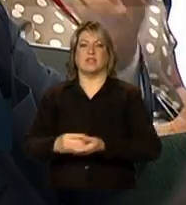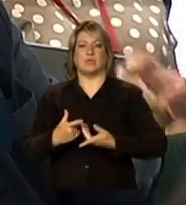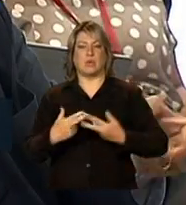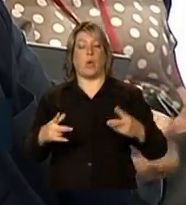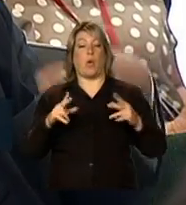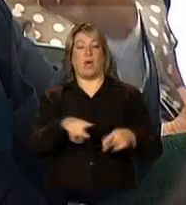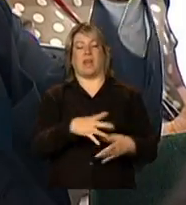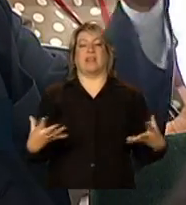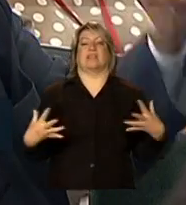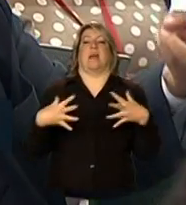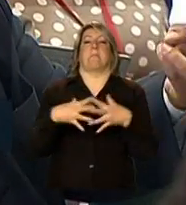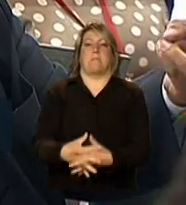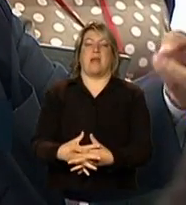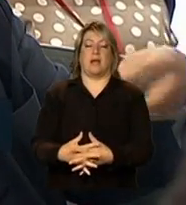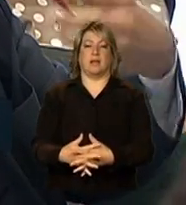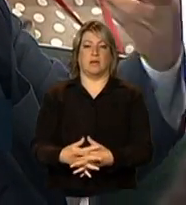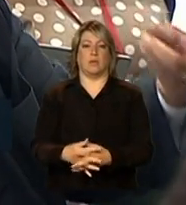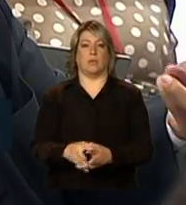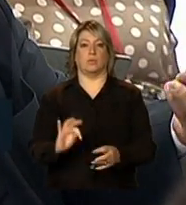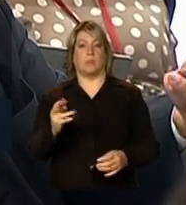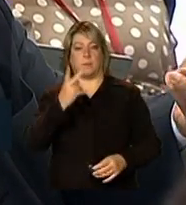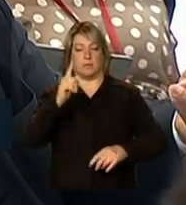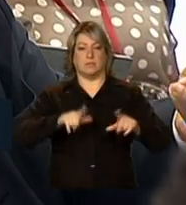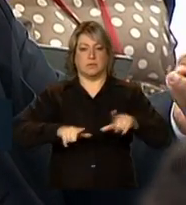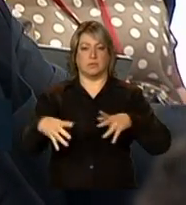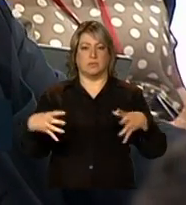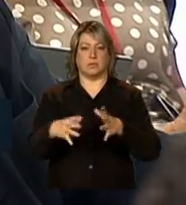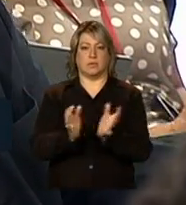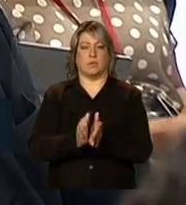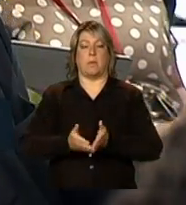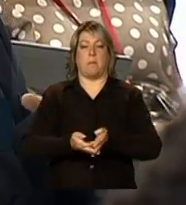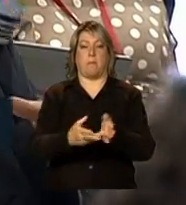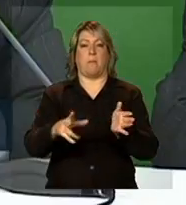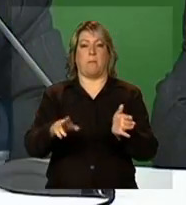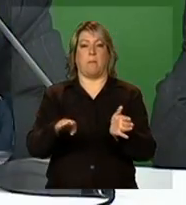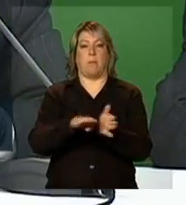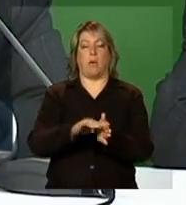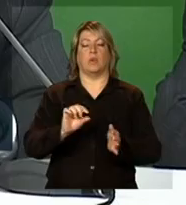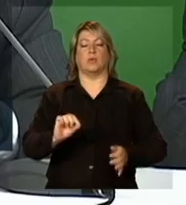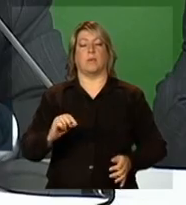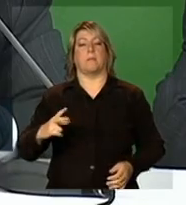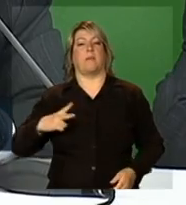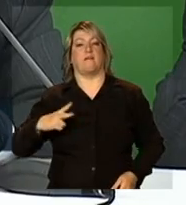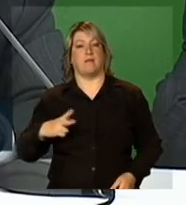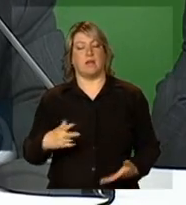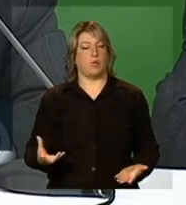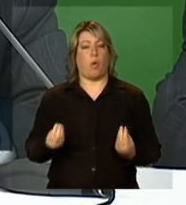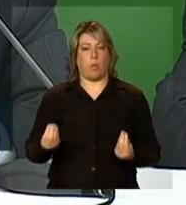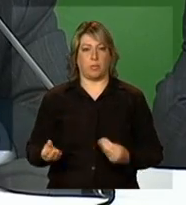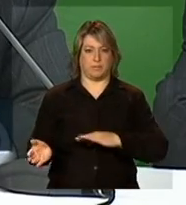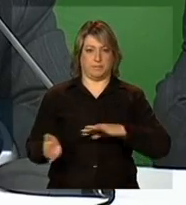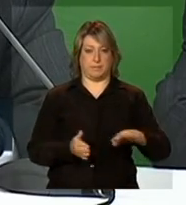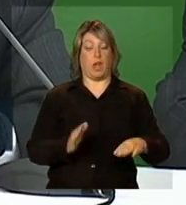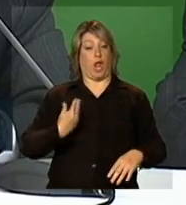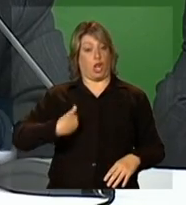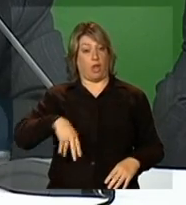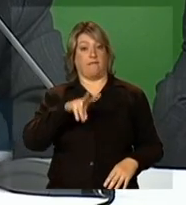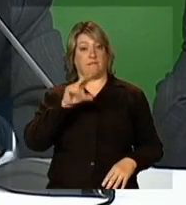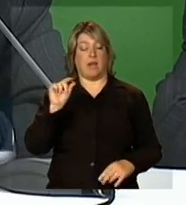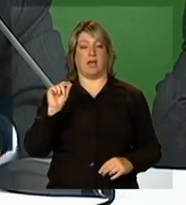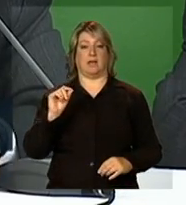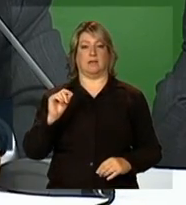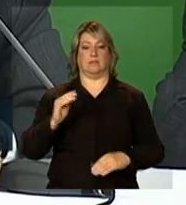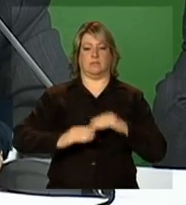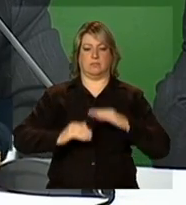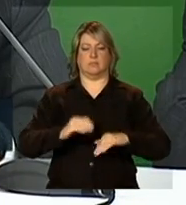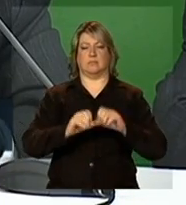hoje, que atrapalham os operadores dos portos privados? Nós vamos profissionalizar a